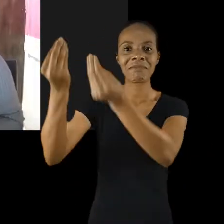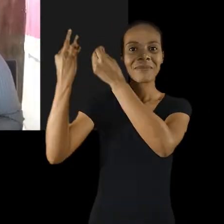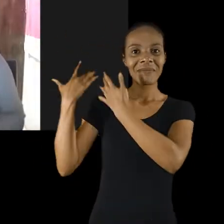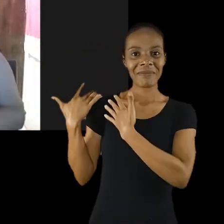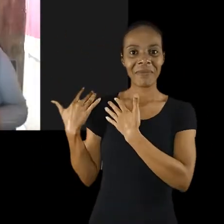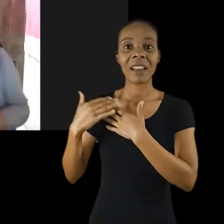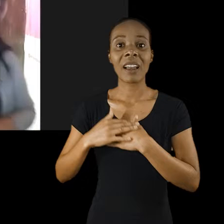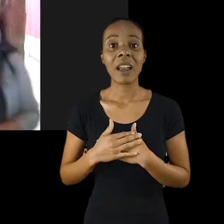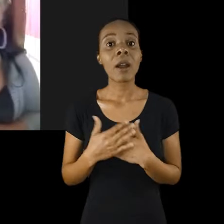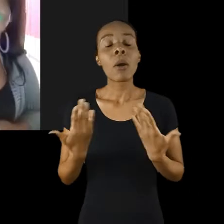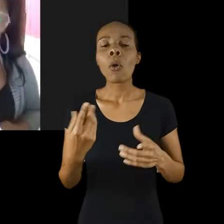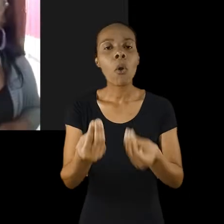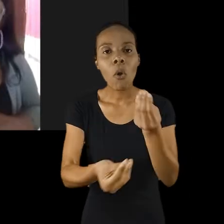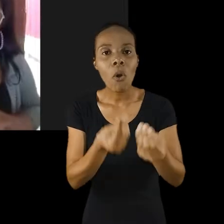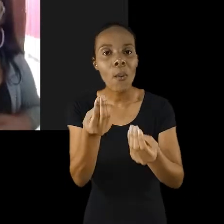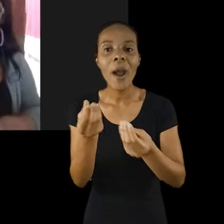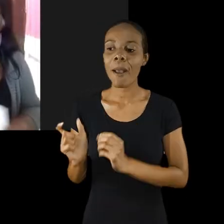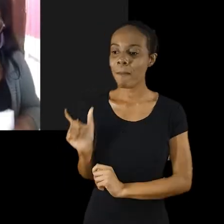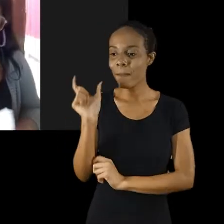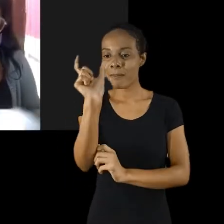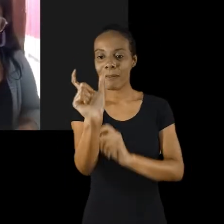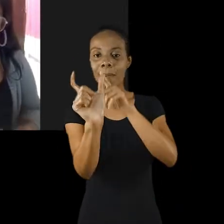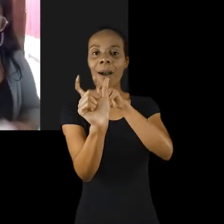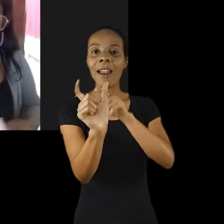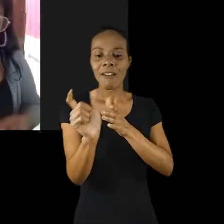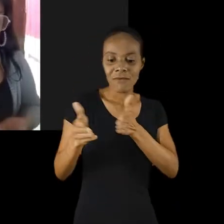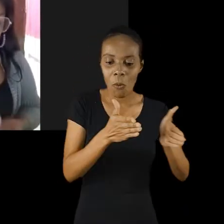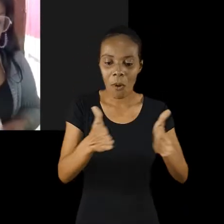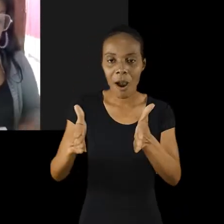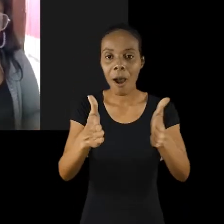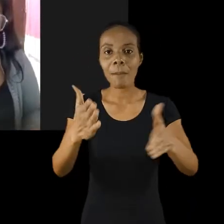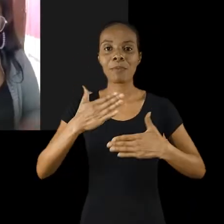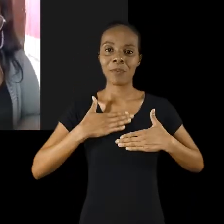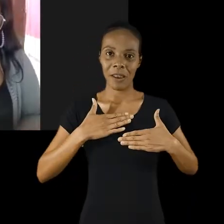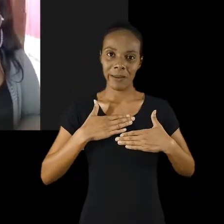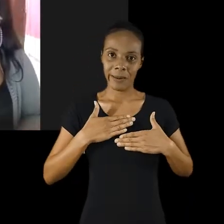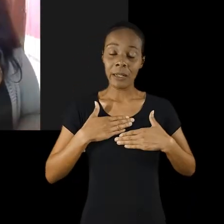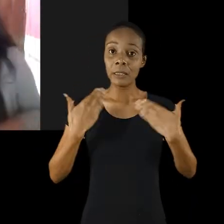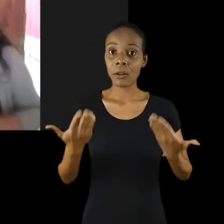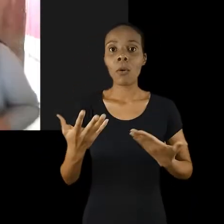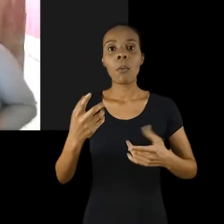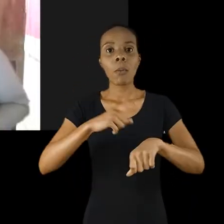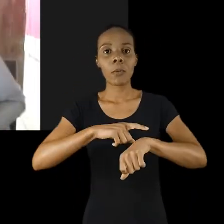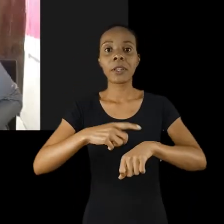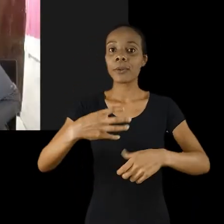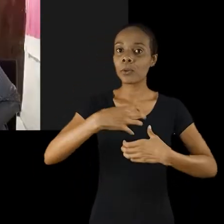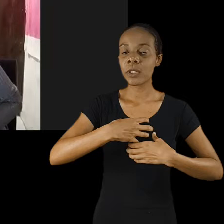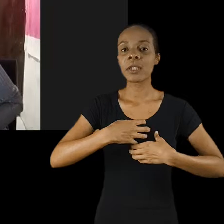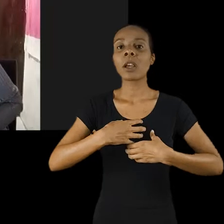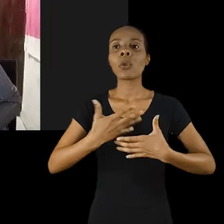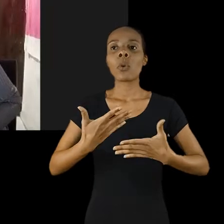tudo isso através da palavra, né? Foi uma travessia mesmo. Então, assim como eu sinto a força, a